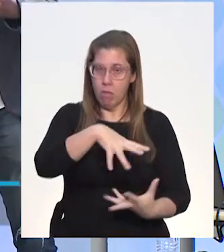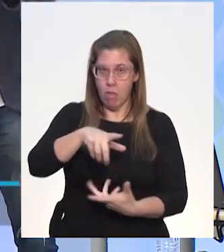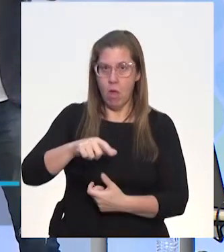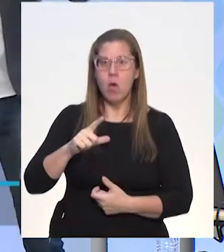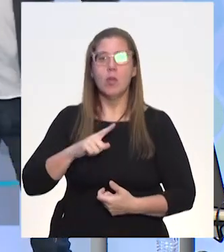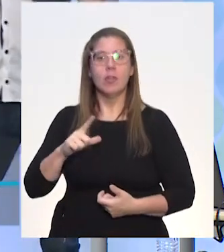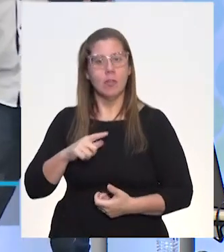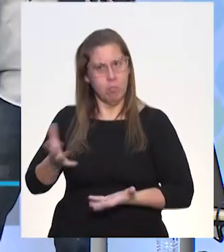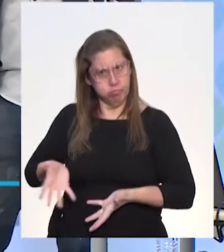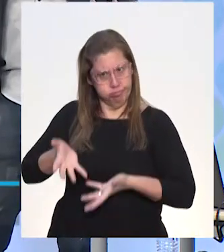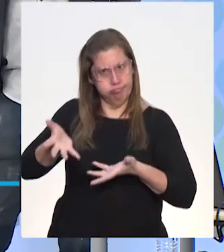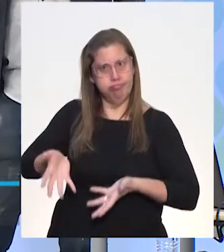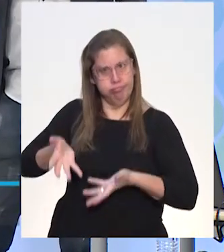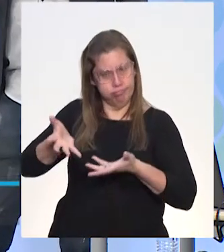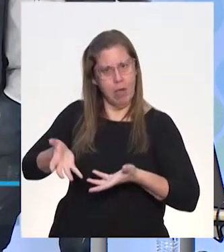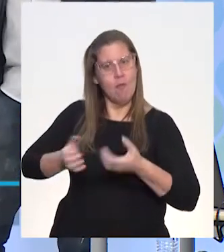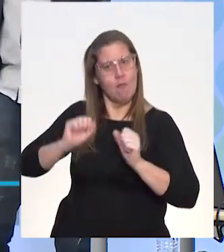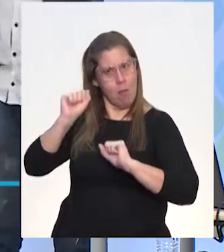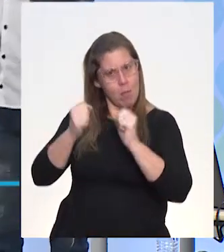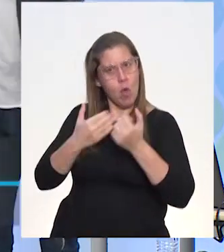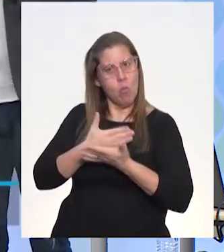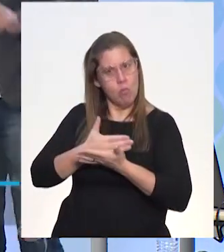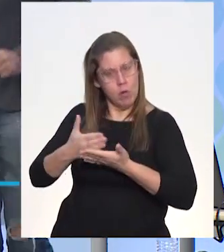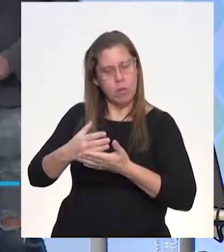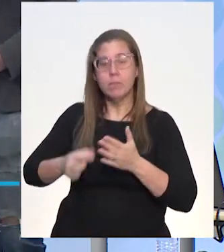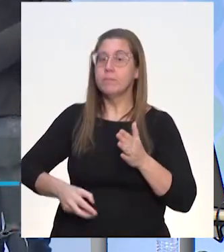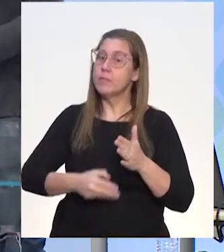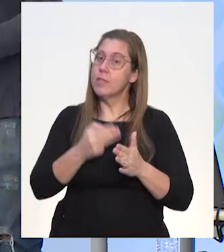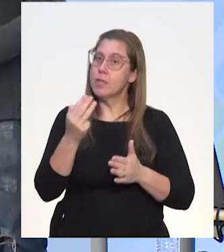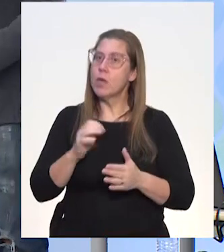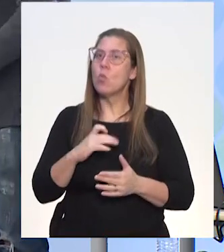um impulso fabril. Vamos para a terceira.